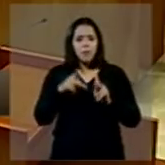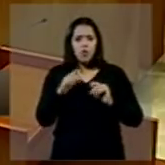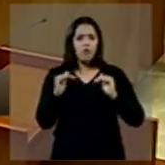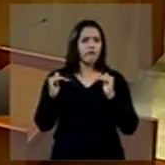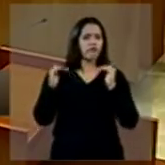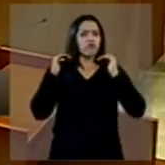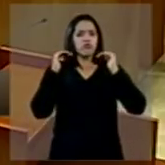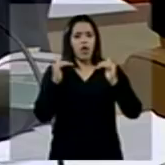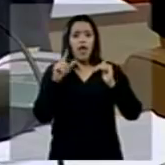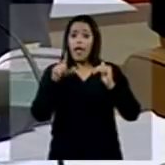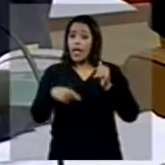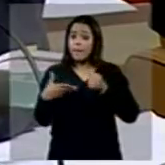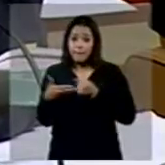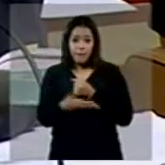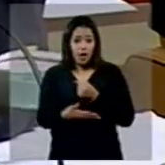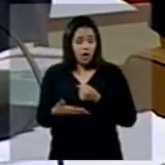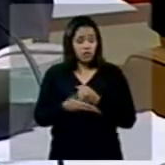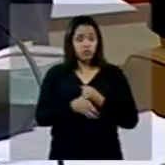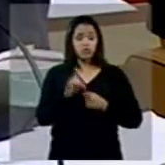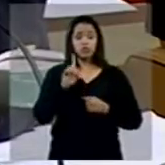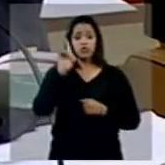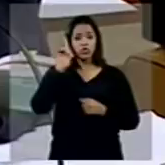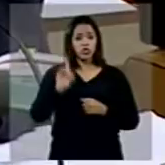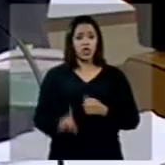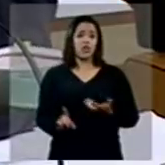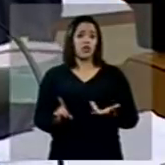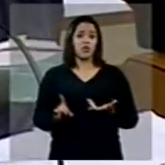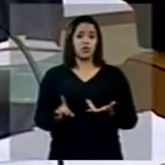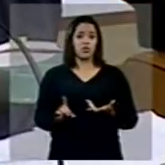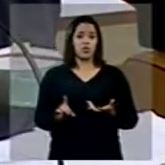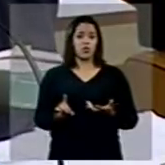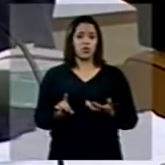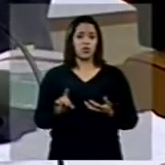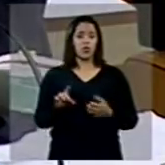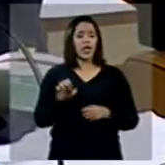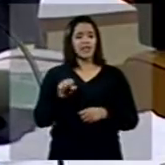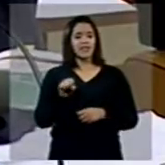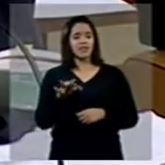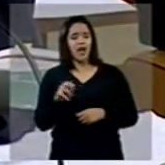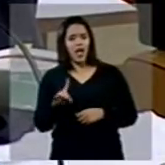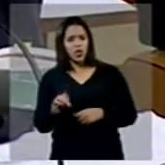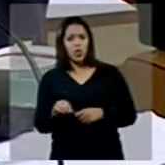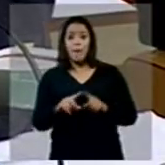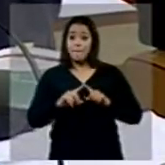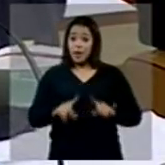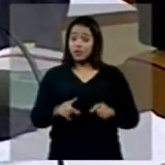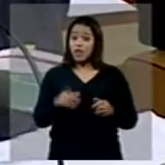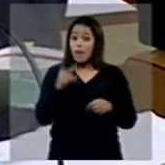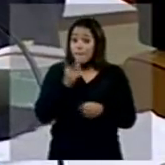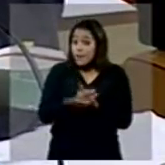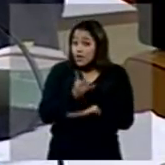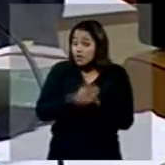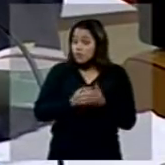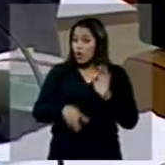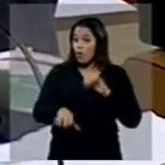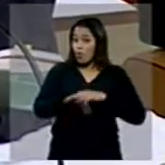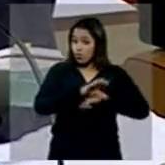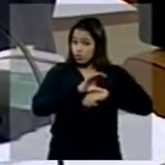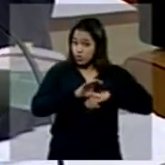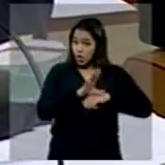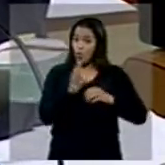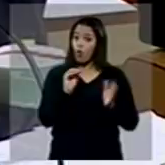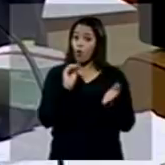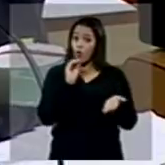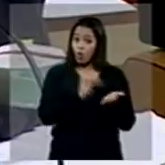fundamentos da República e do Estado Democrático de Direito. Mas a mesma Constituição que estabelece essa